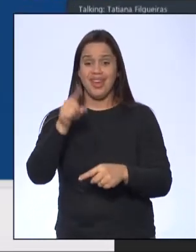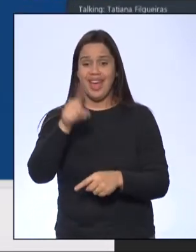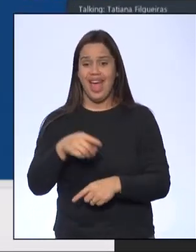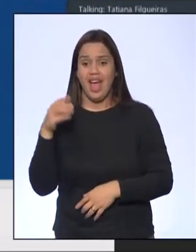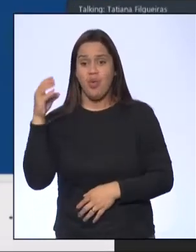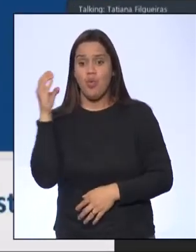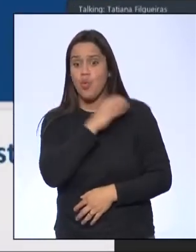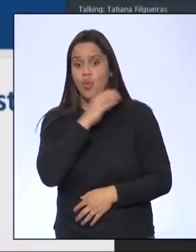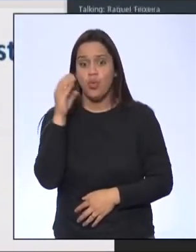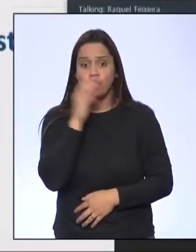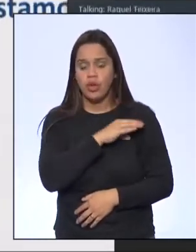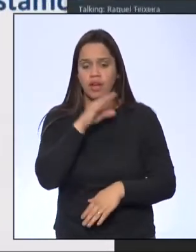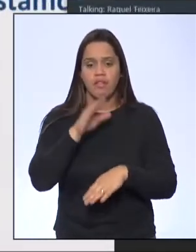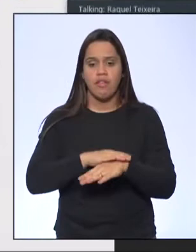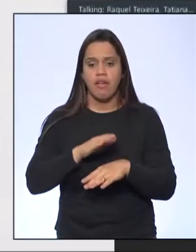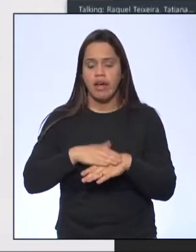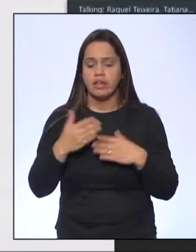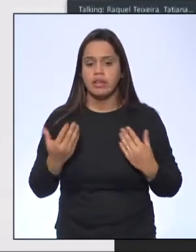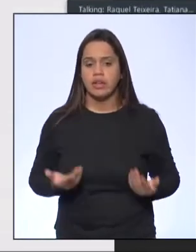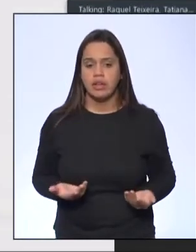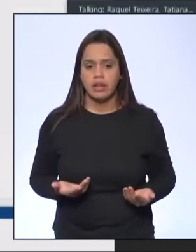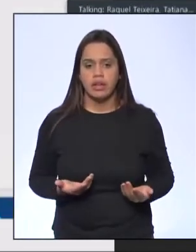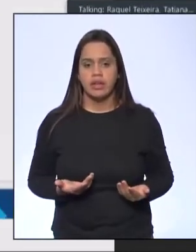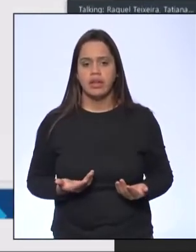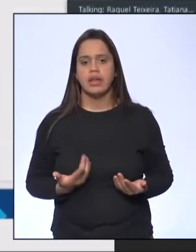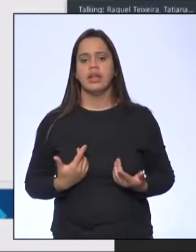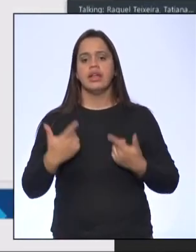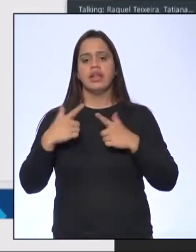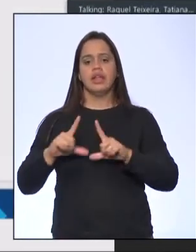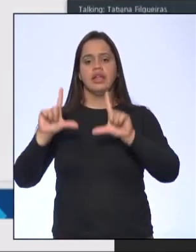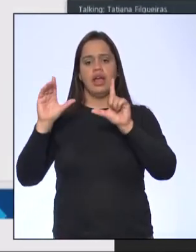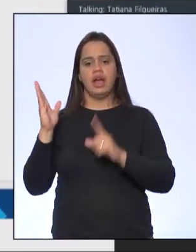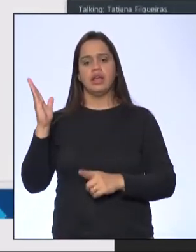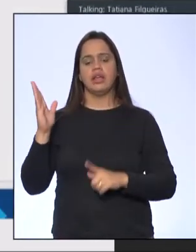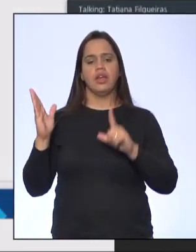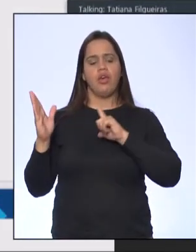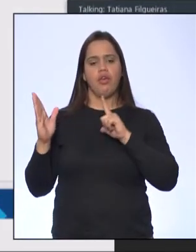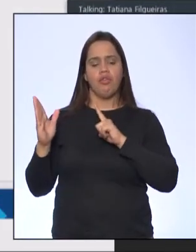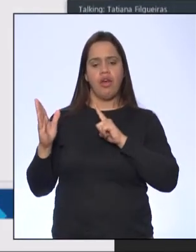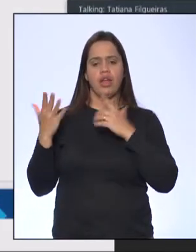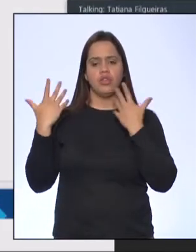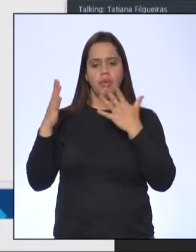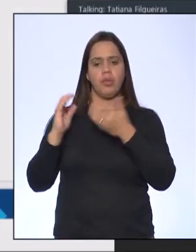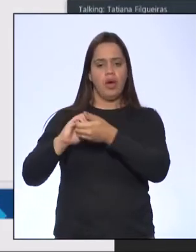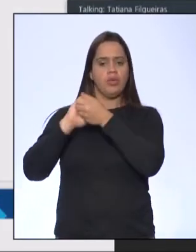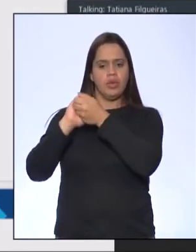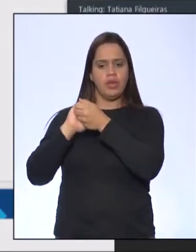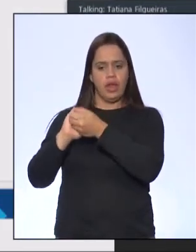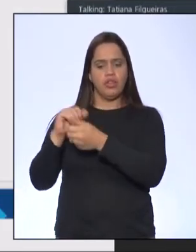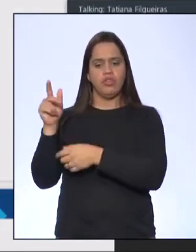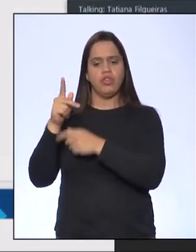tarefa? E agora, aqui eu faço uma homenagem a esse programa da Raquel, que eu acho que